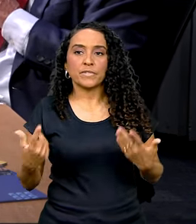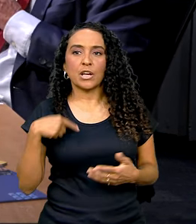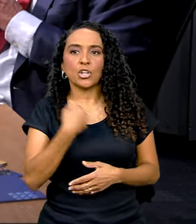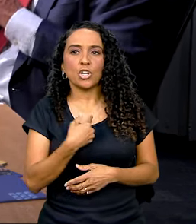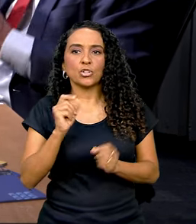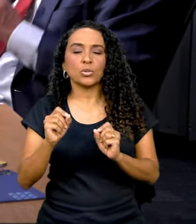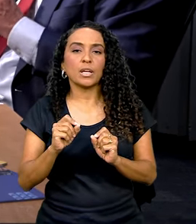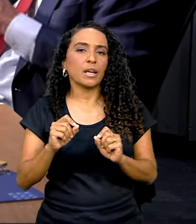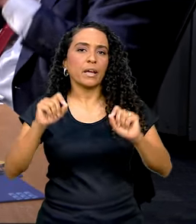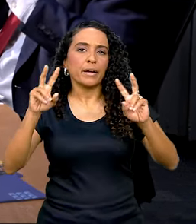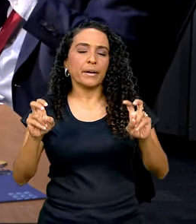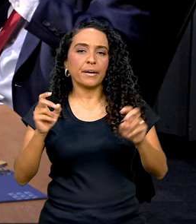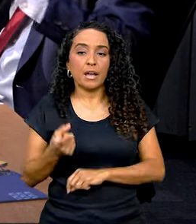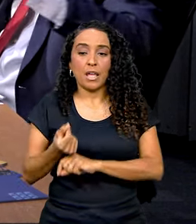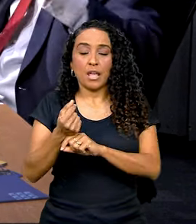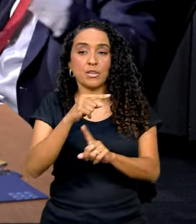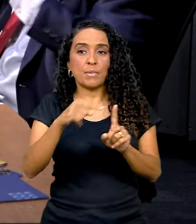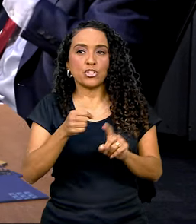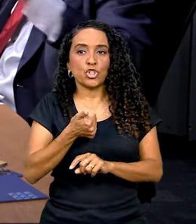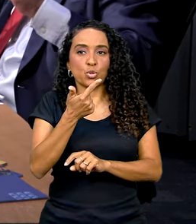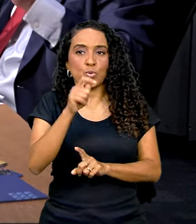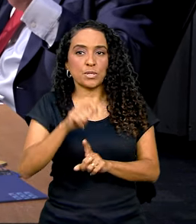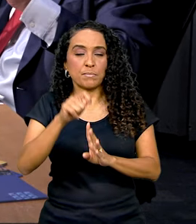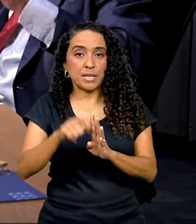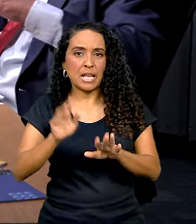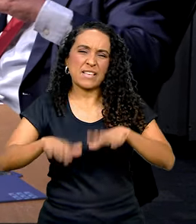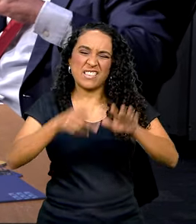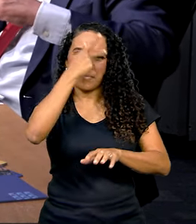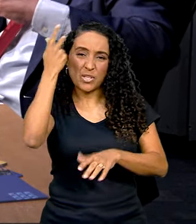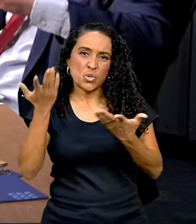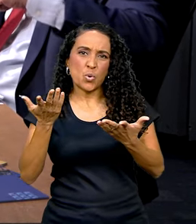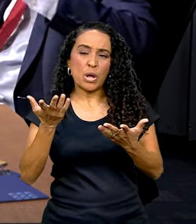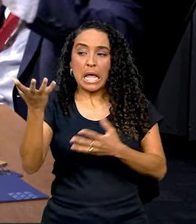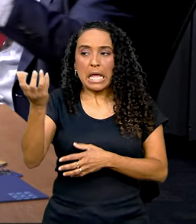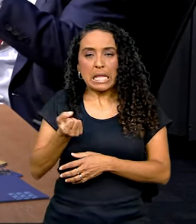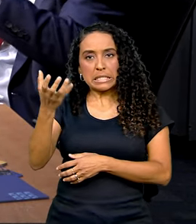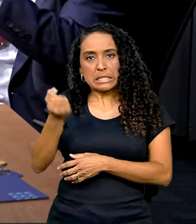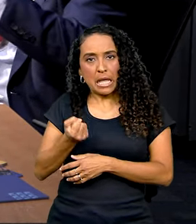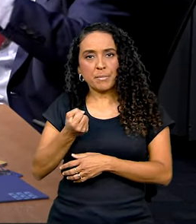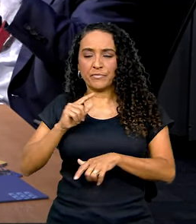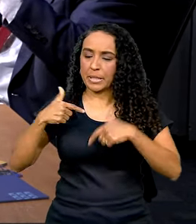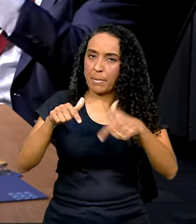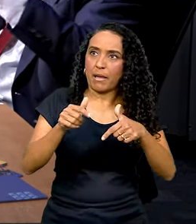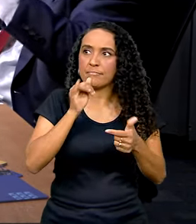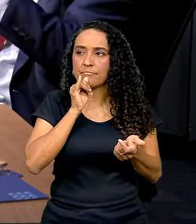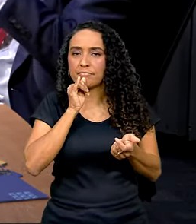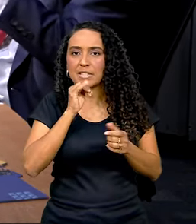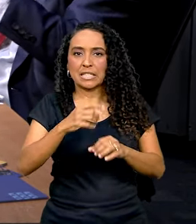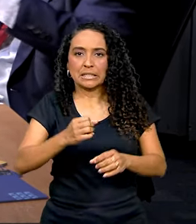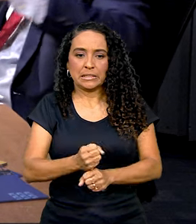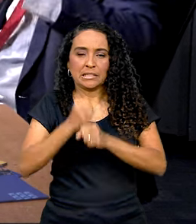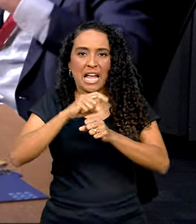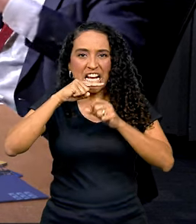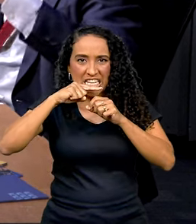e a gente leva em conta a renda média de 12 meses porque às vezes a pessoa recebia ali ia trabalhar lá na